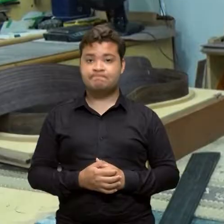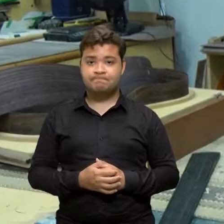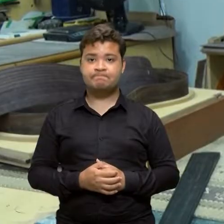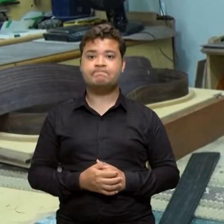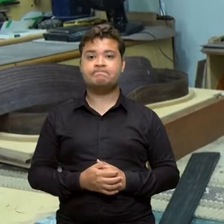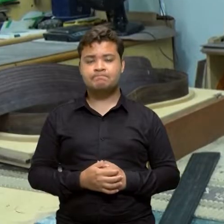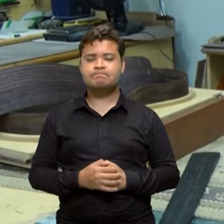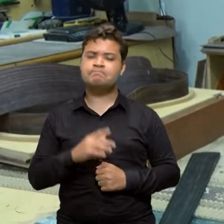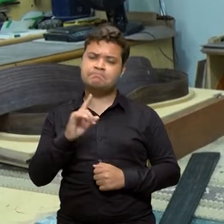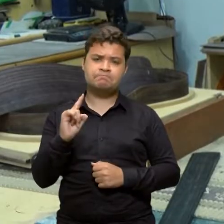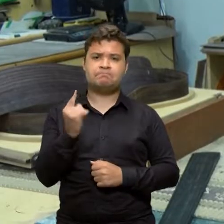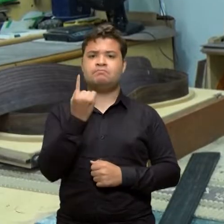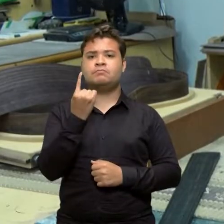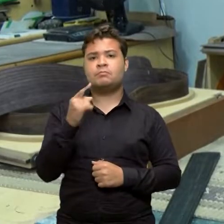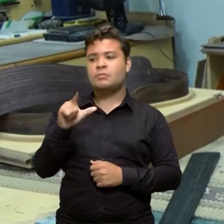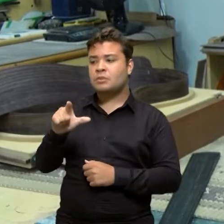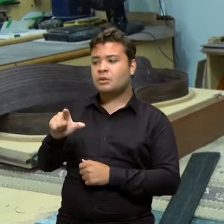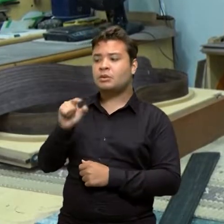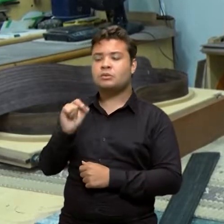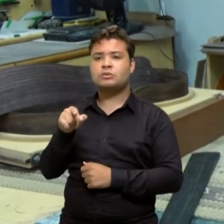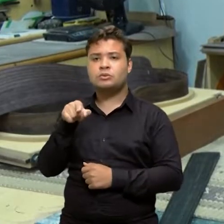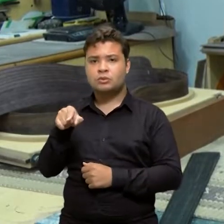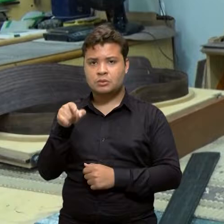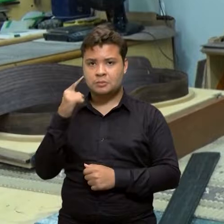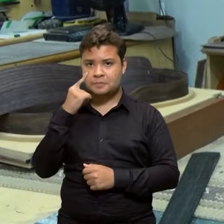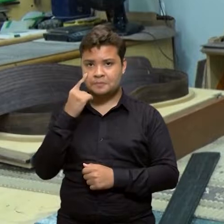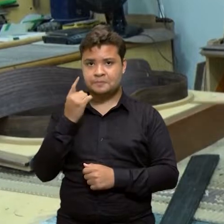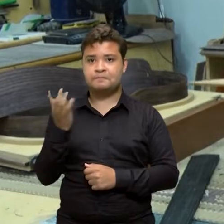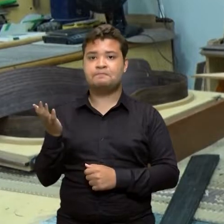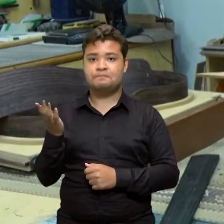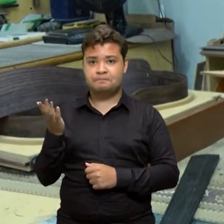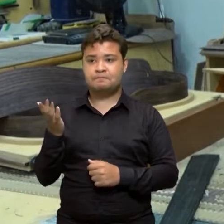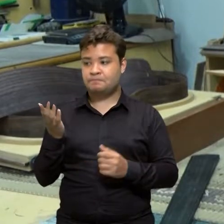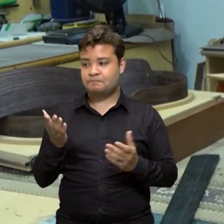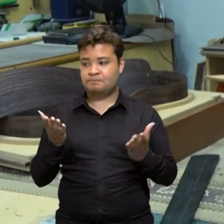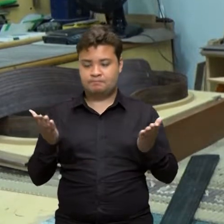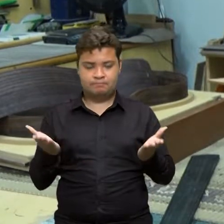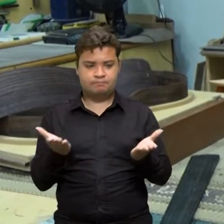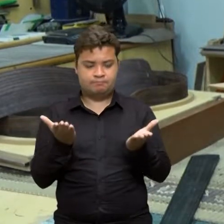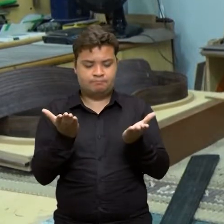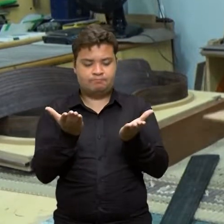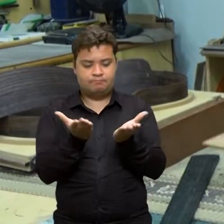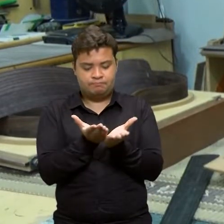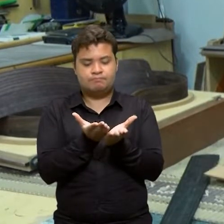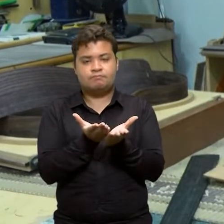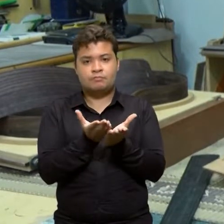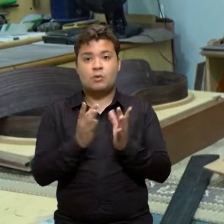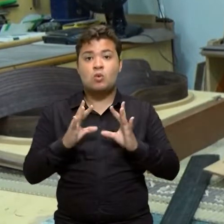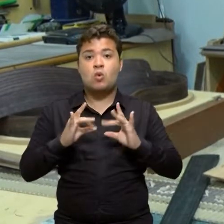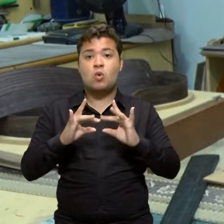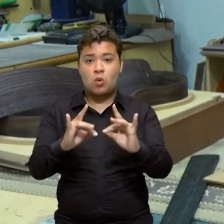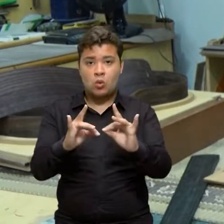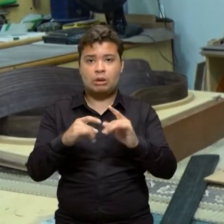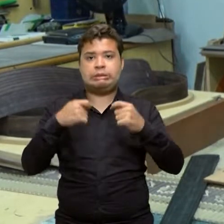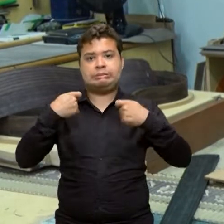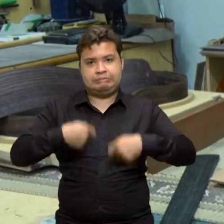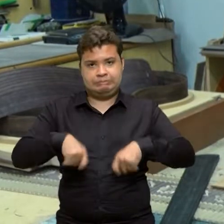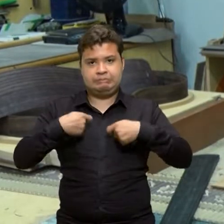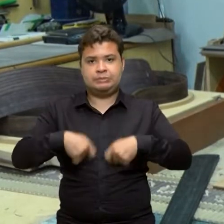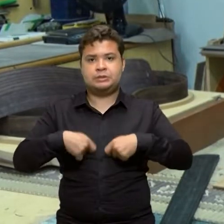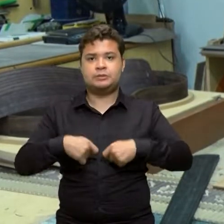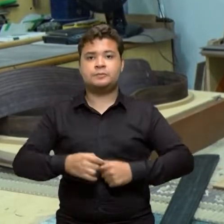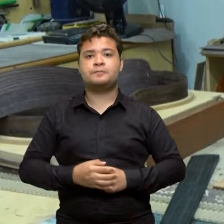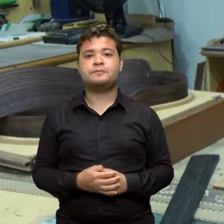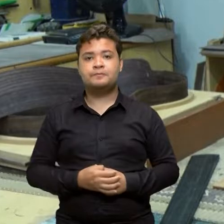E a gente começa selecionando, por exemplo, o tampo. A gente tem que unir essas duas peças, né? Elas são coladas, né? Elas vão